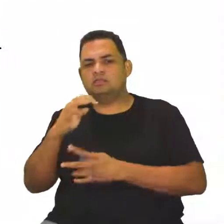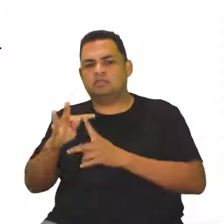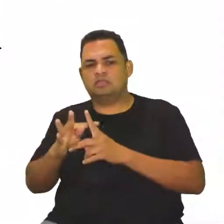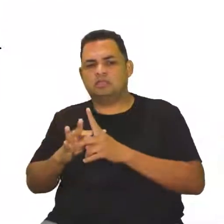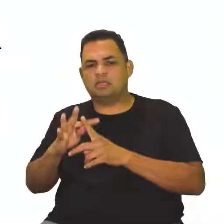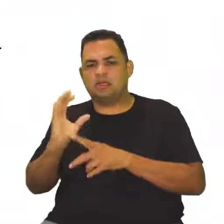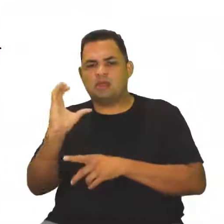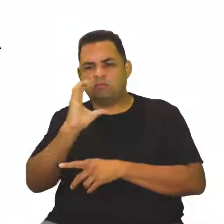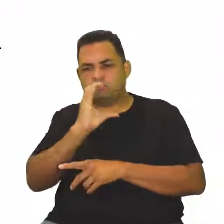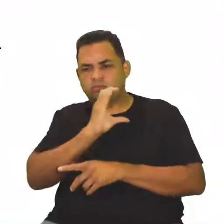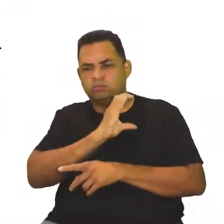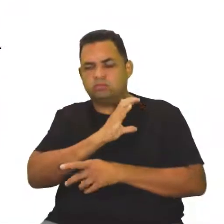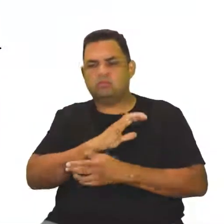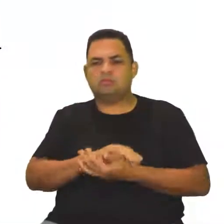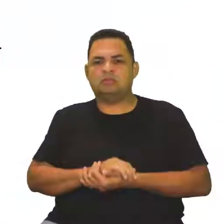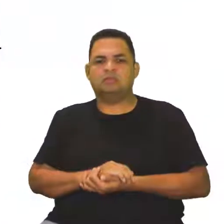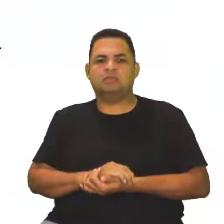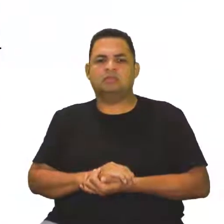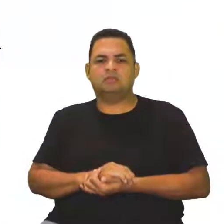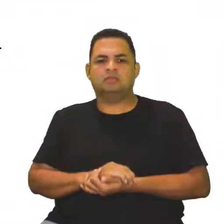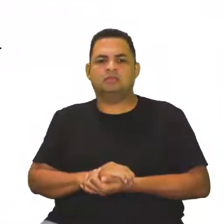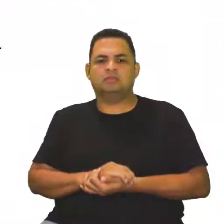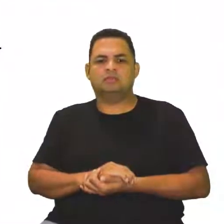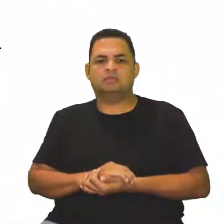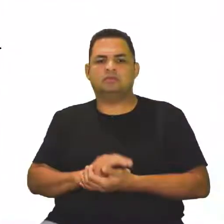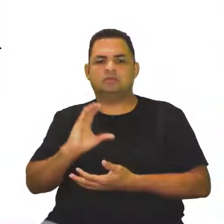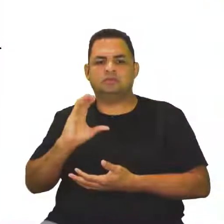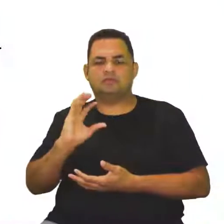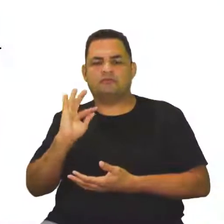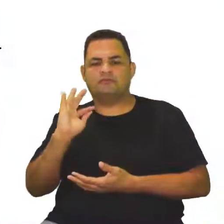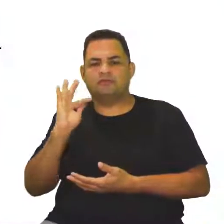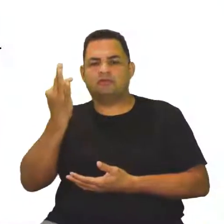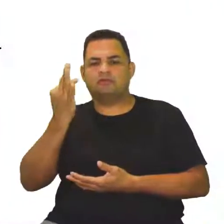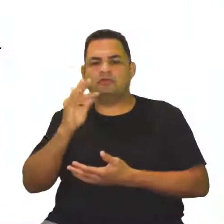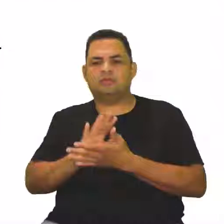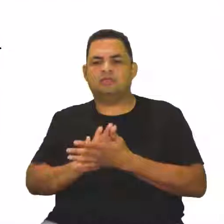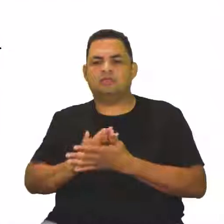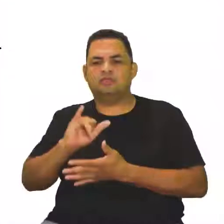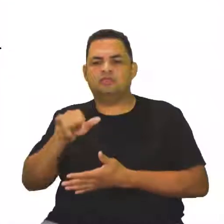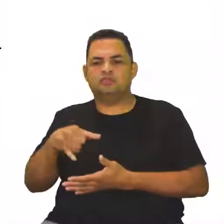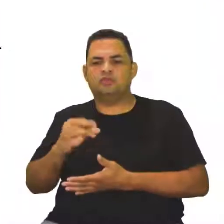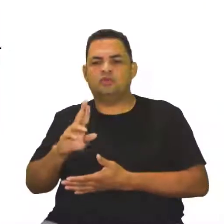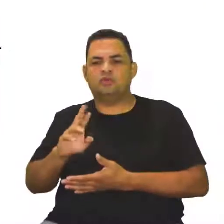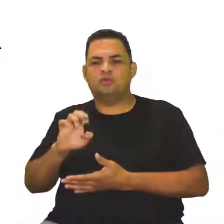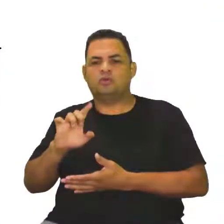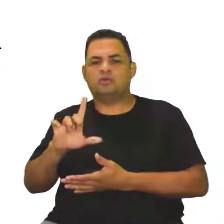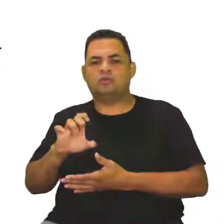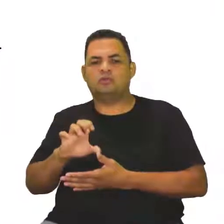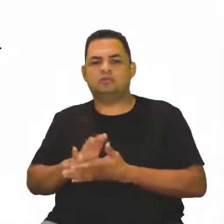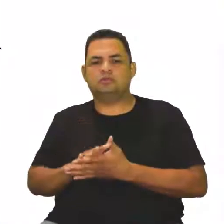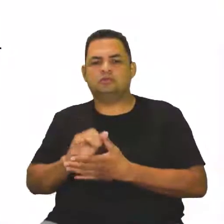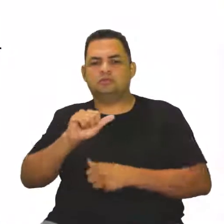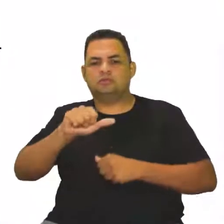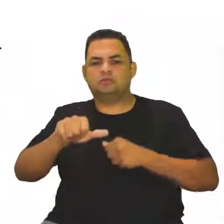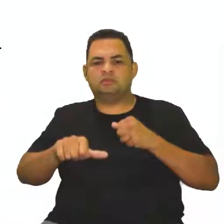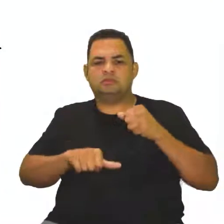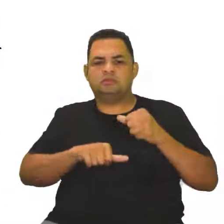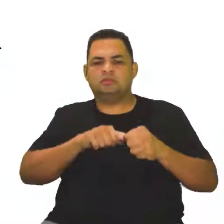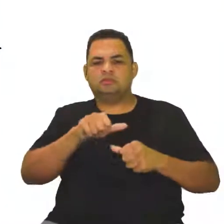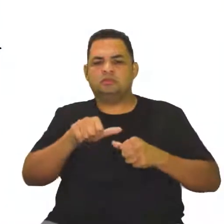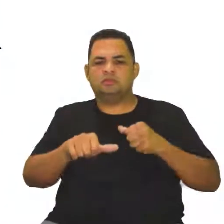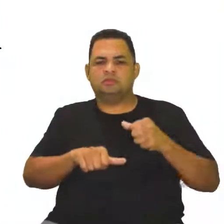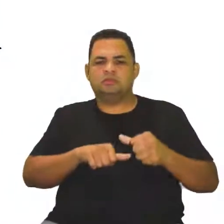E esse fenômeno é chamado de efeito Joule. Então, o efeito Joule é a transformação